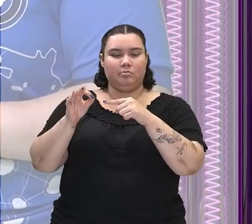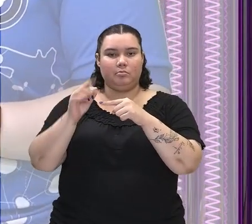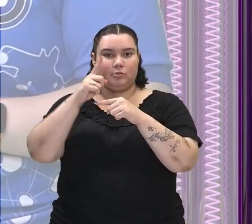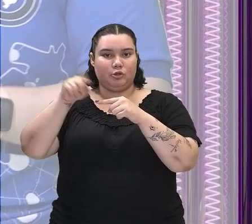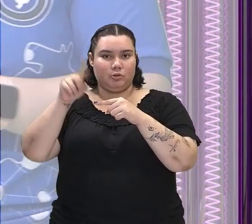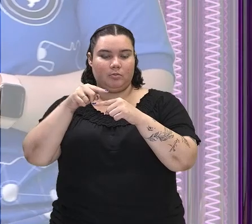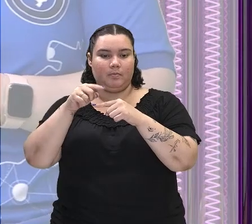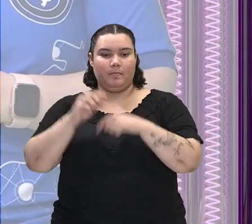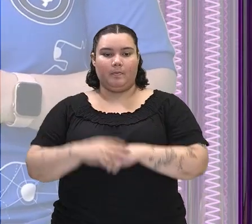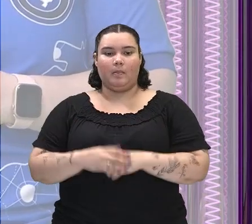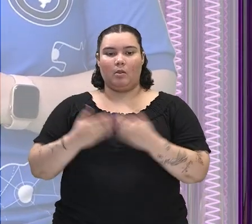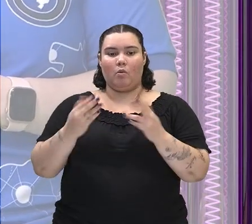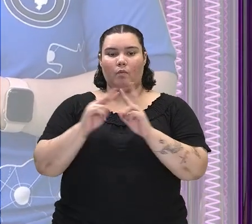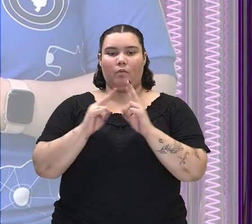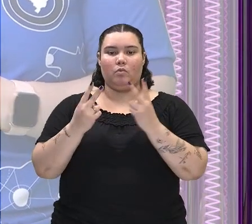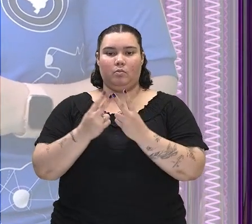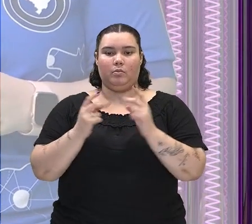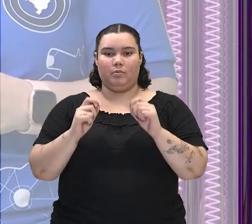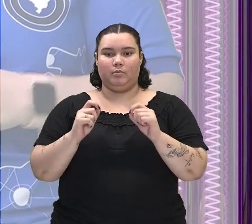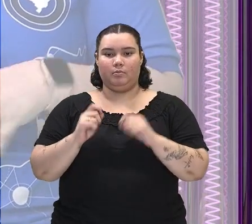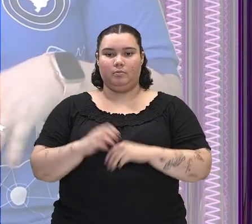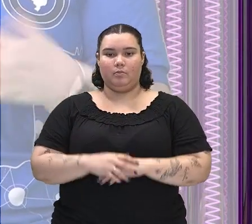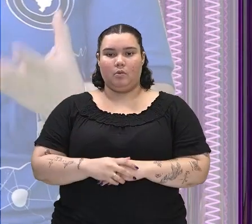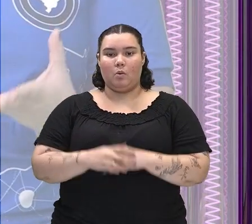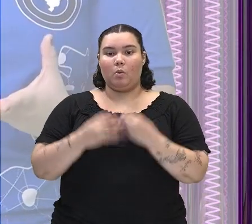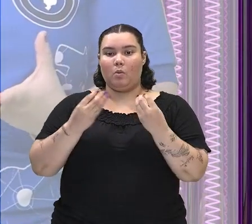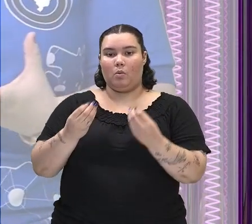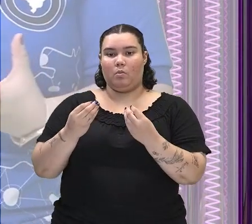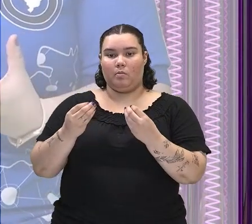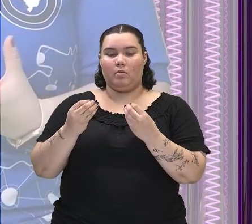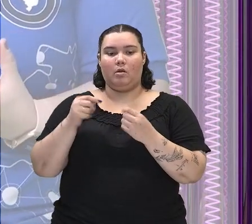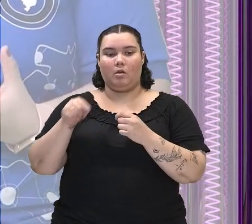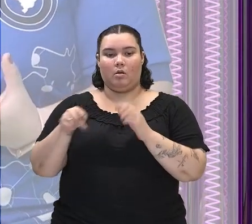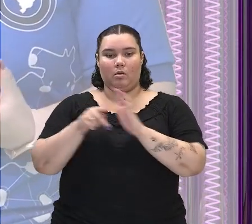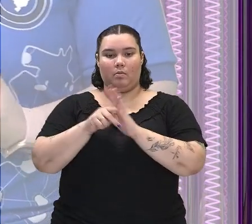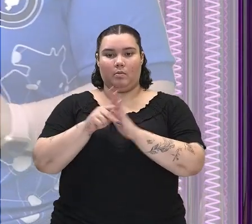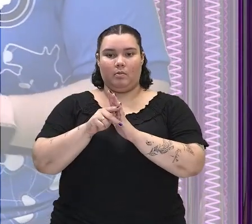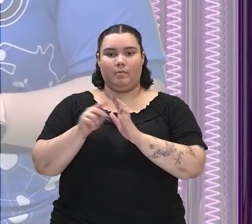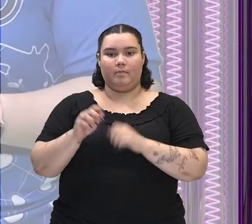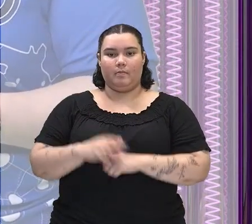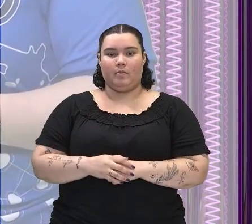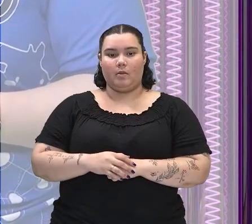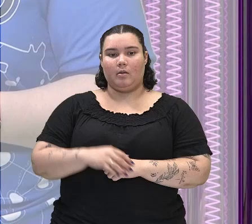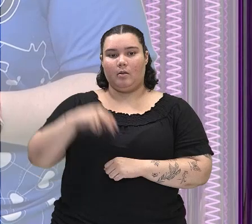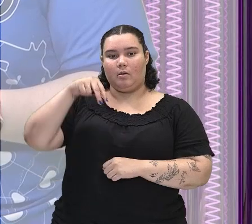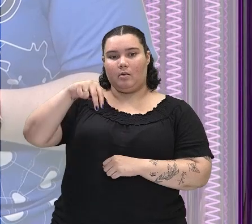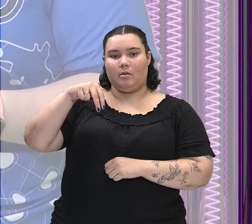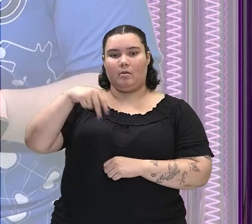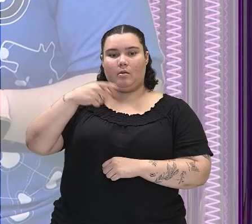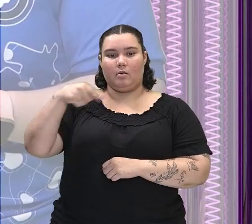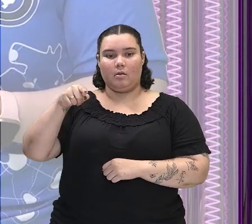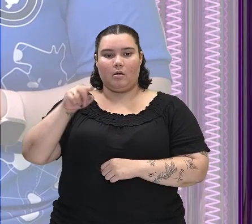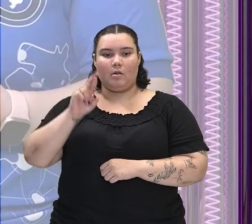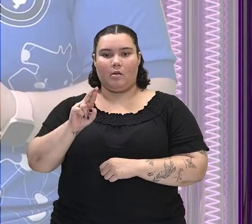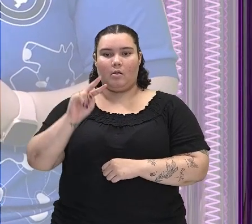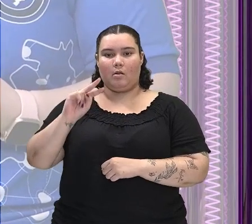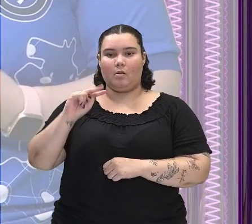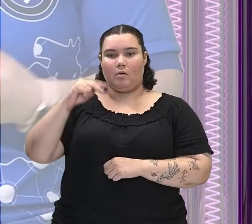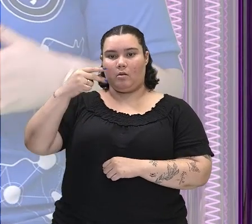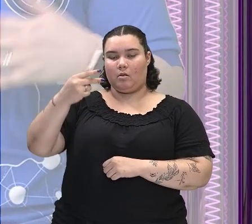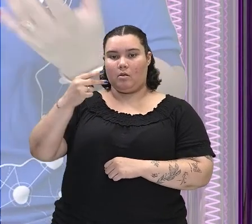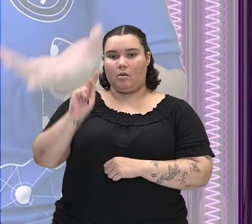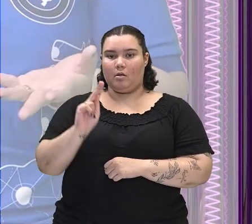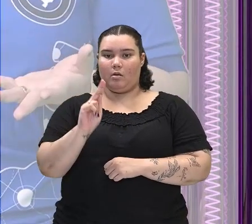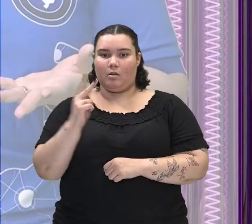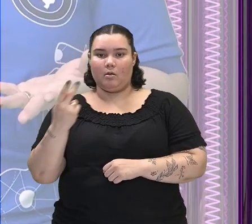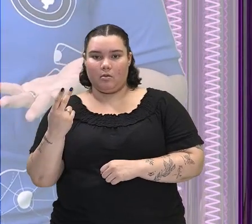a gente chega no volume, né? Olha só como é que ficou a fórmula desse volume. Ficou πr²H,